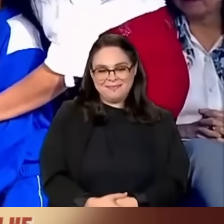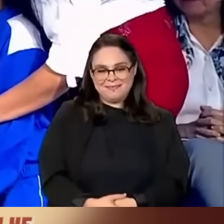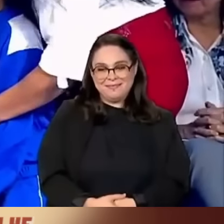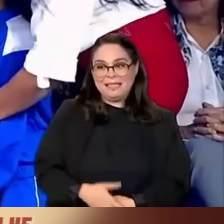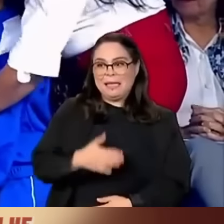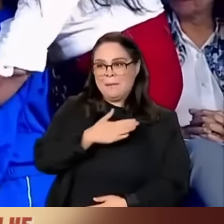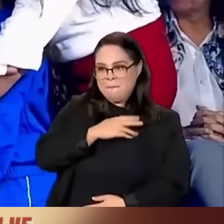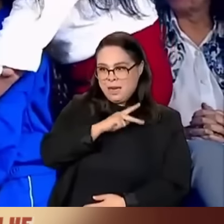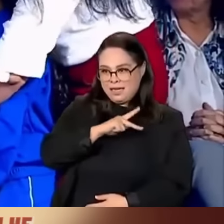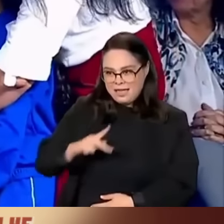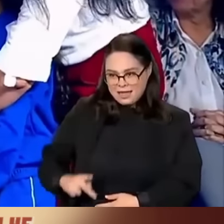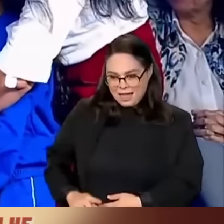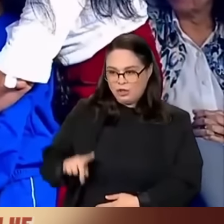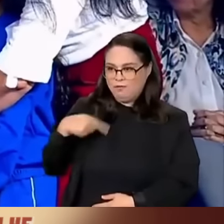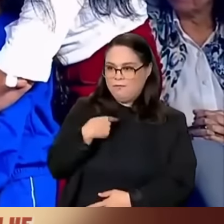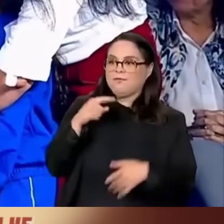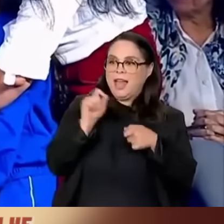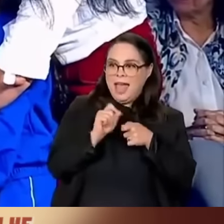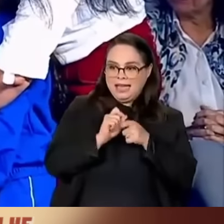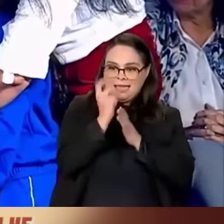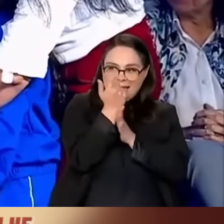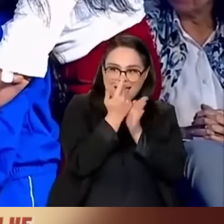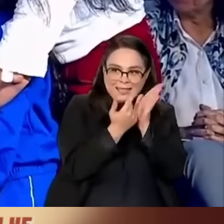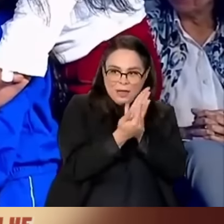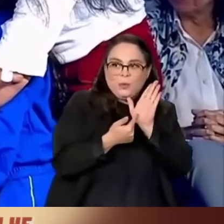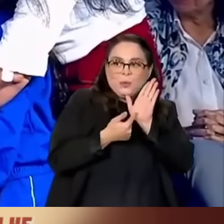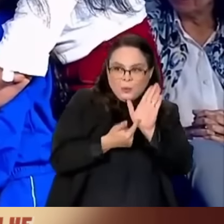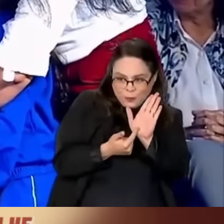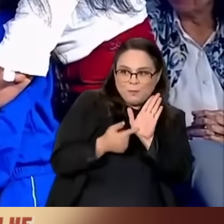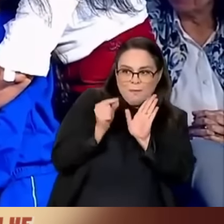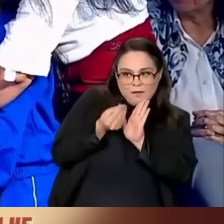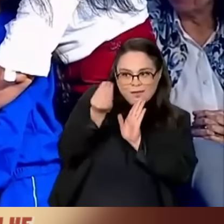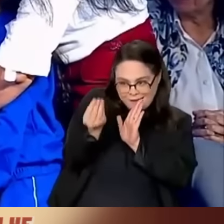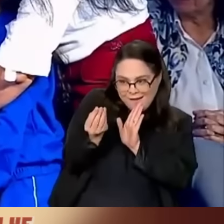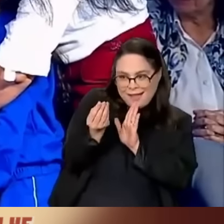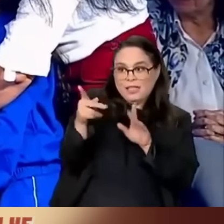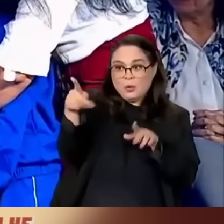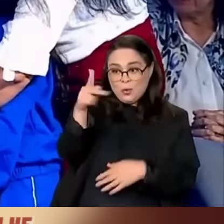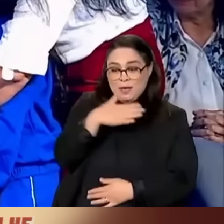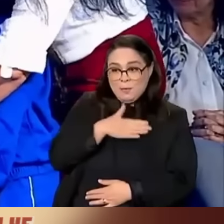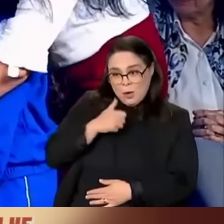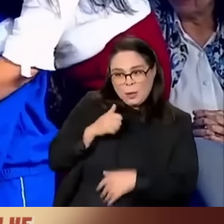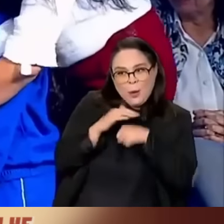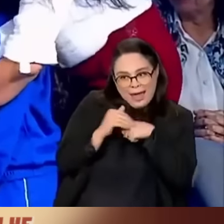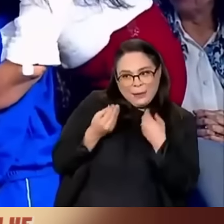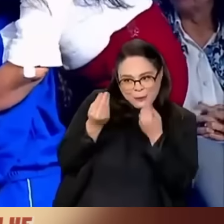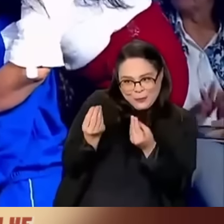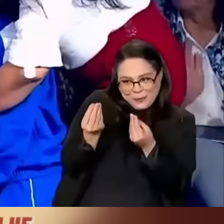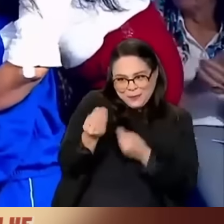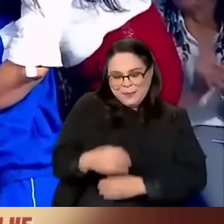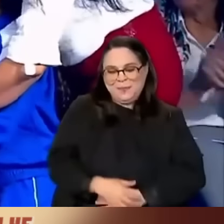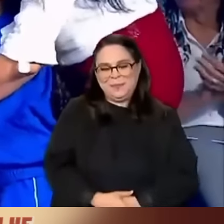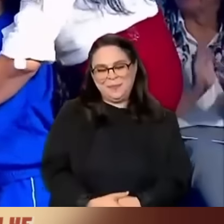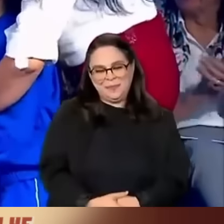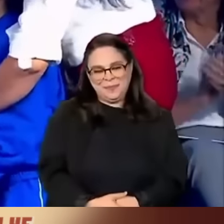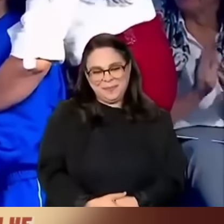Senhor presidente, a gente fez esse desenho para você e a sua esposa com carinho.